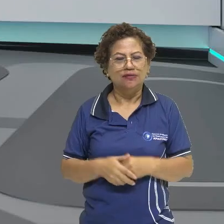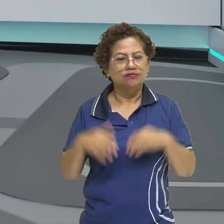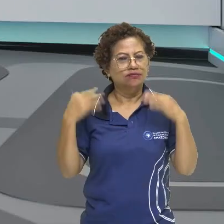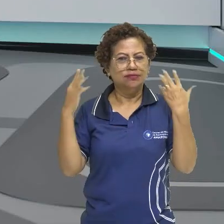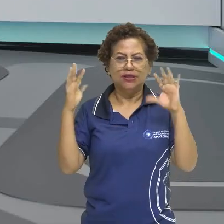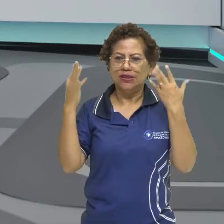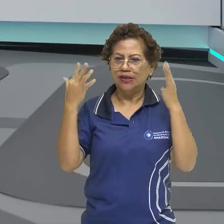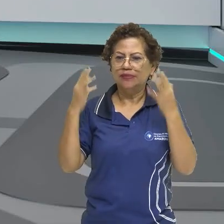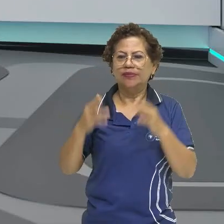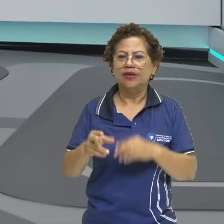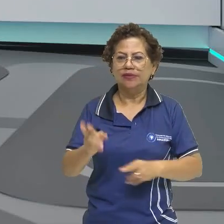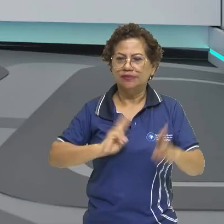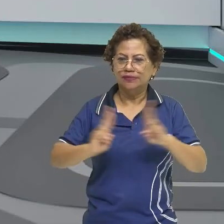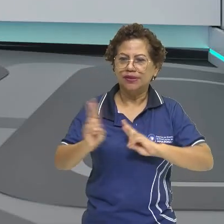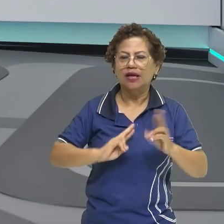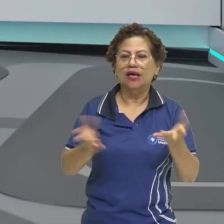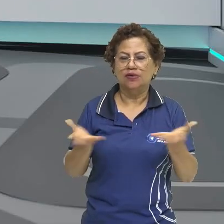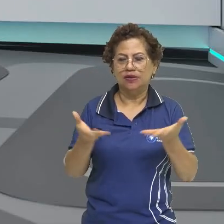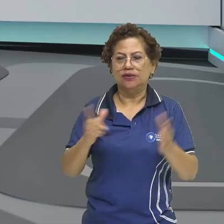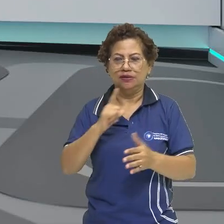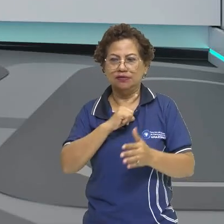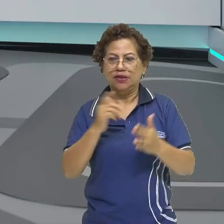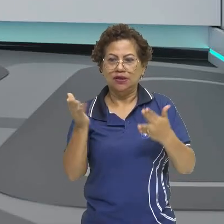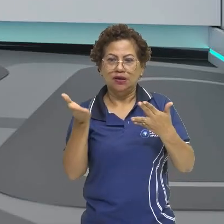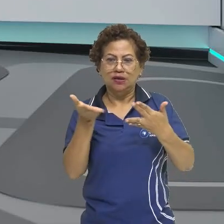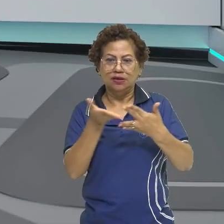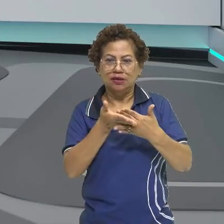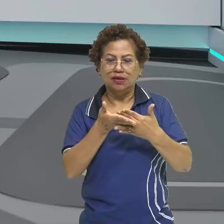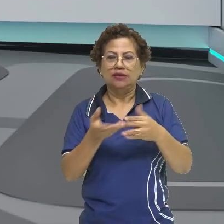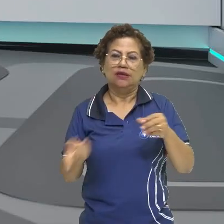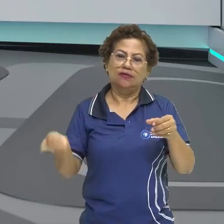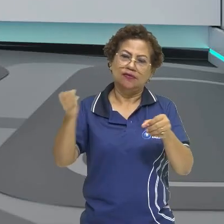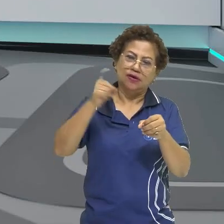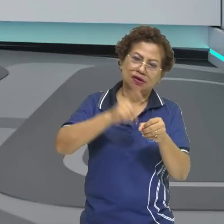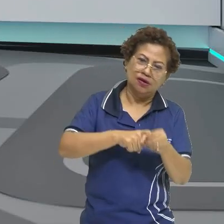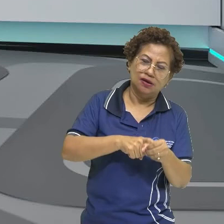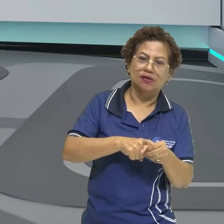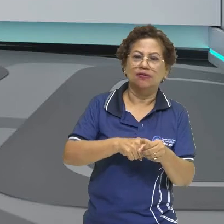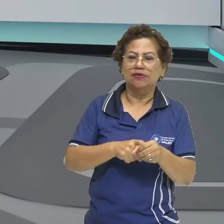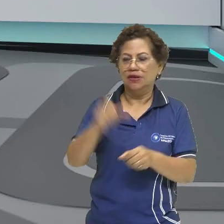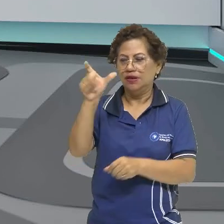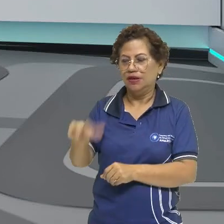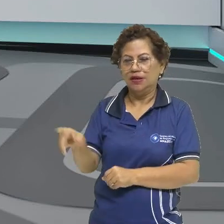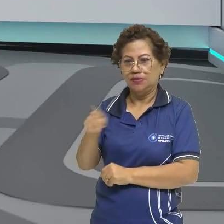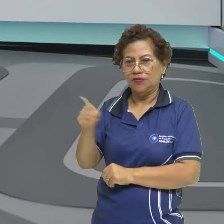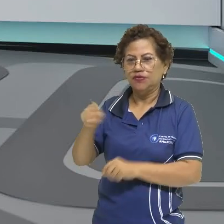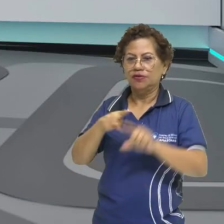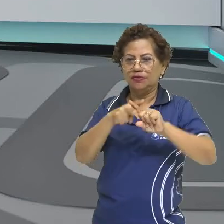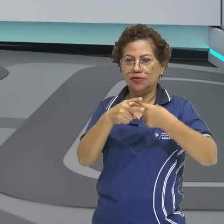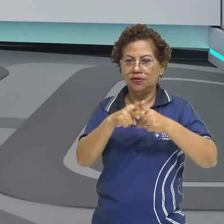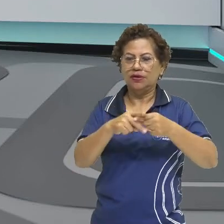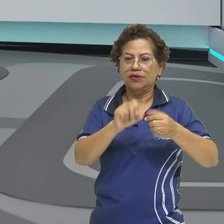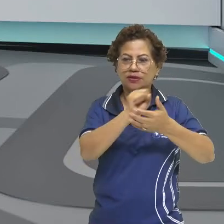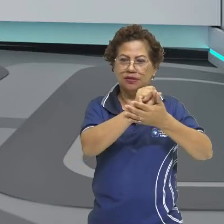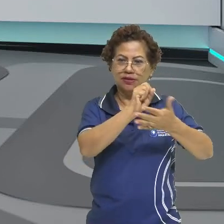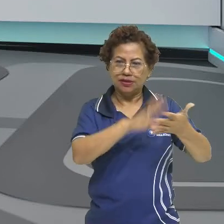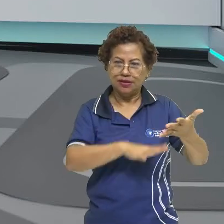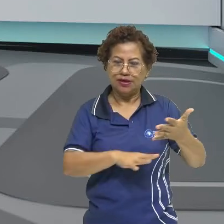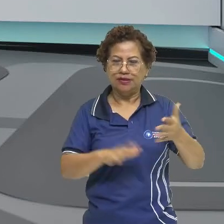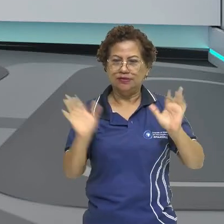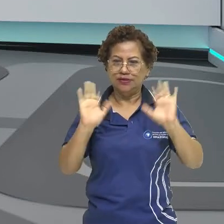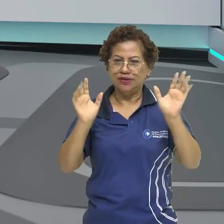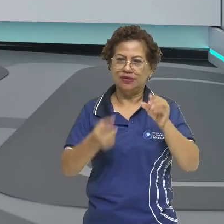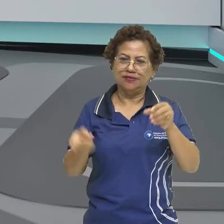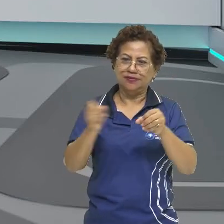E aí nós vamos agora para o nosso intervalo, né? Vamos para o nosso intervalo, aí na volta do intervalo a professora Lúcia vai corrigir a DL, tá bom? Certo? Bom